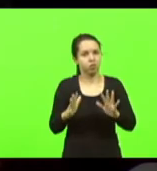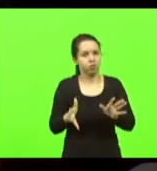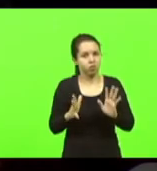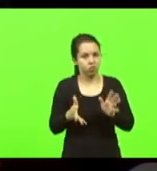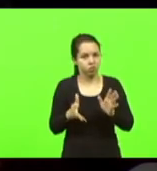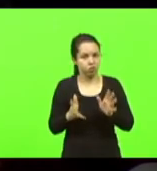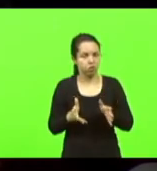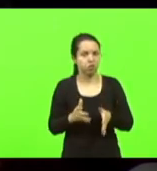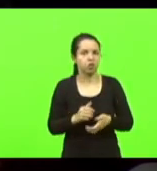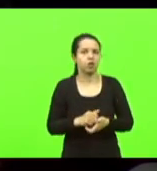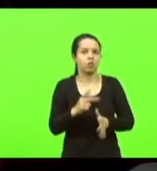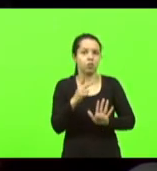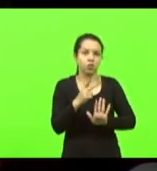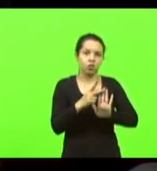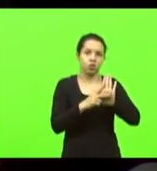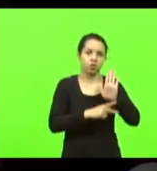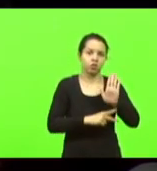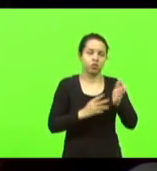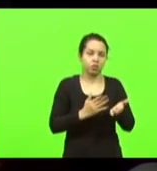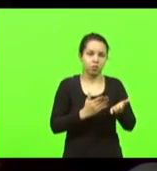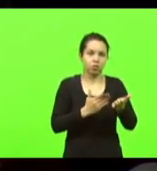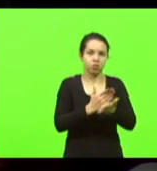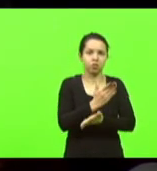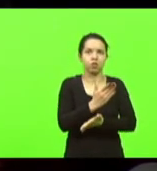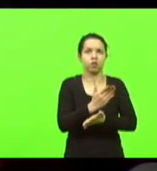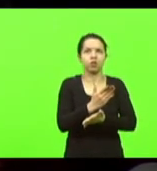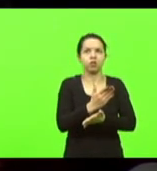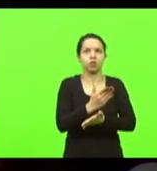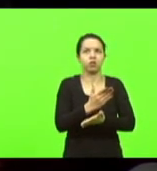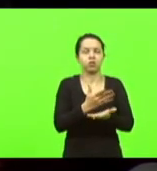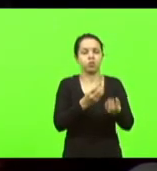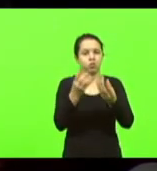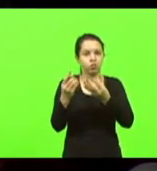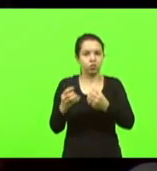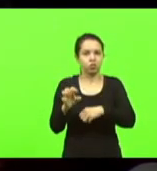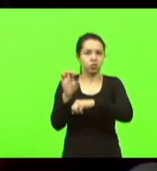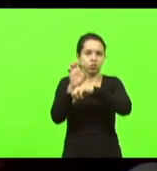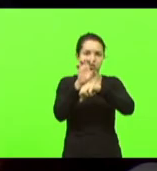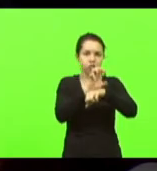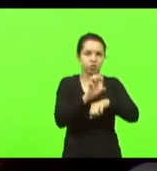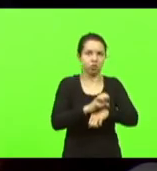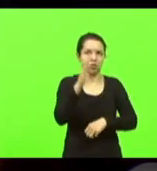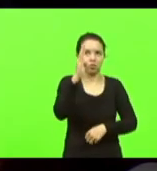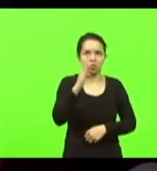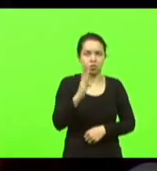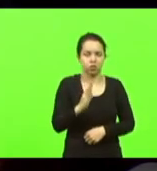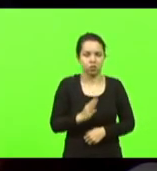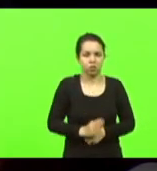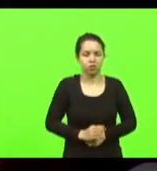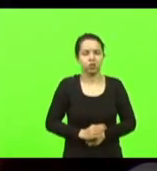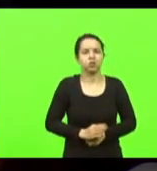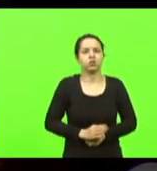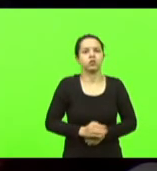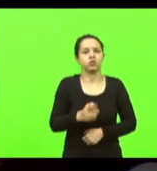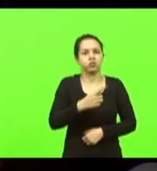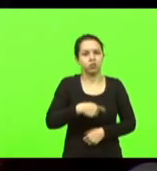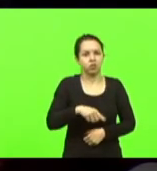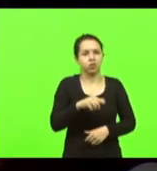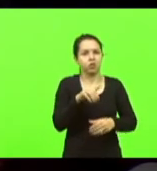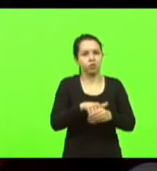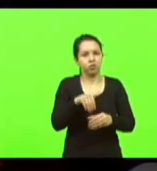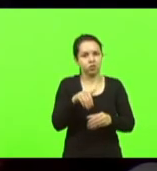é um projeto que já foi aprovado na maioria dos estados brasileiros como a líquida que acabamos de voltar